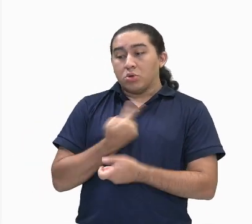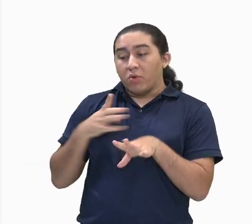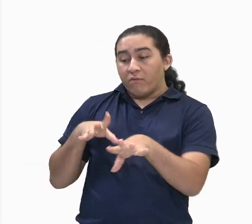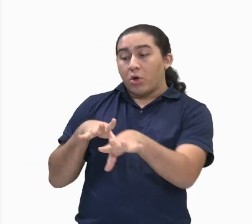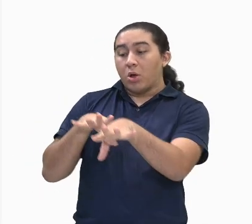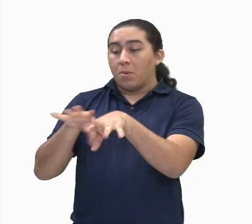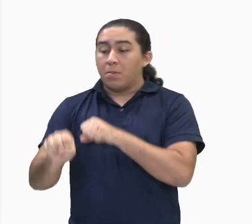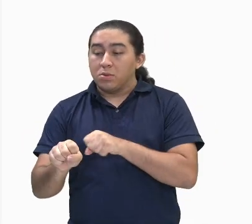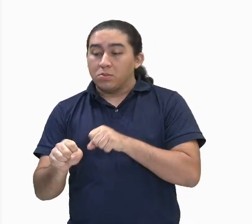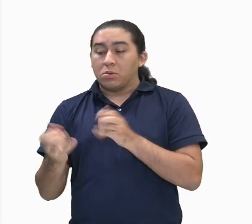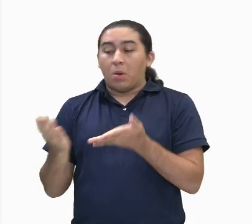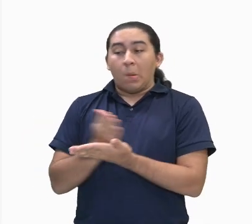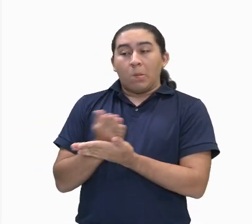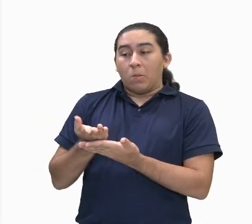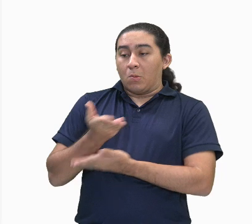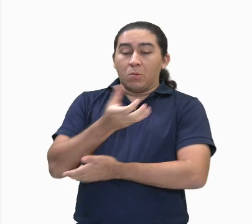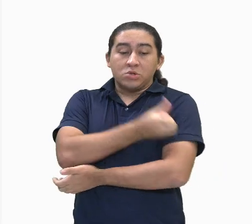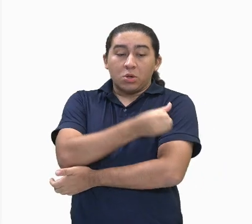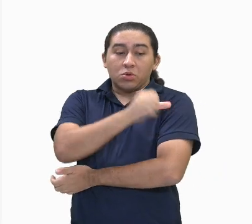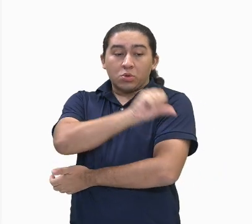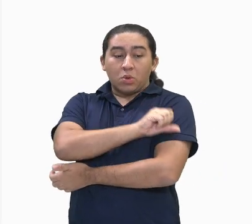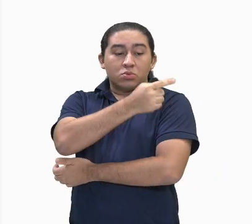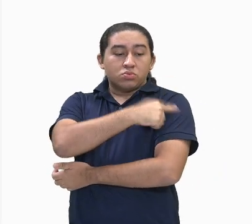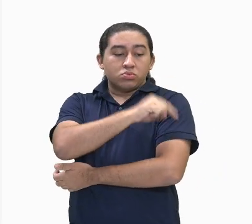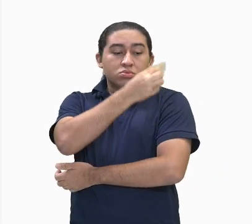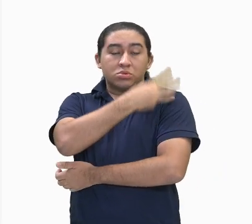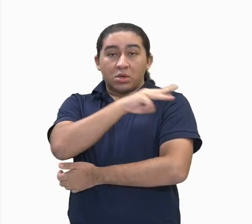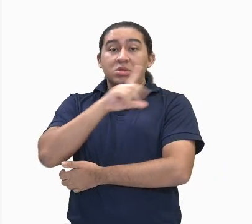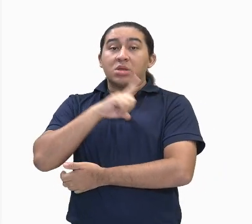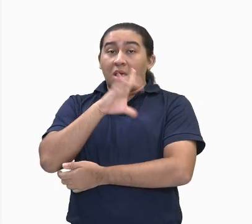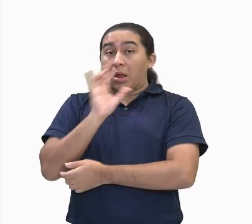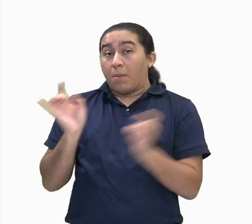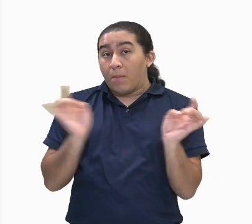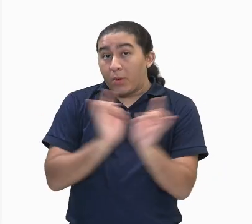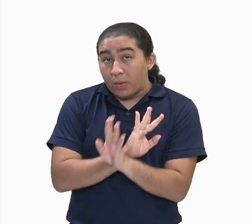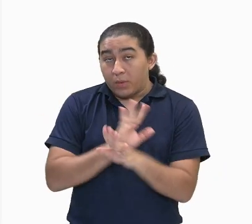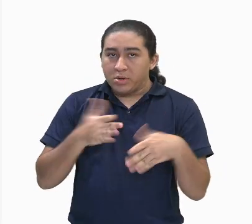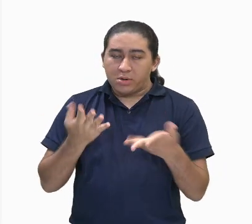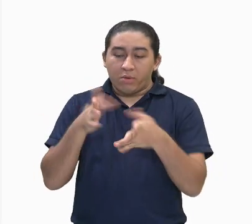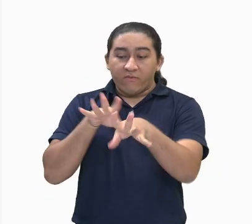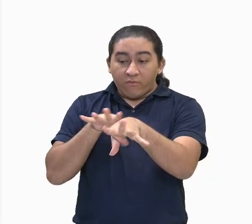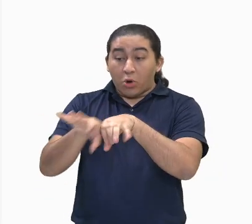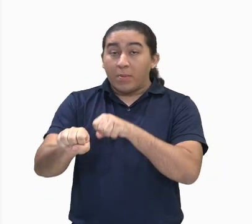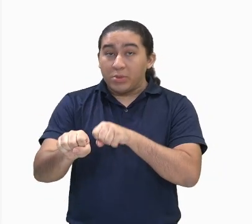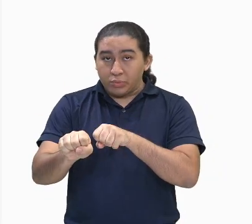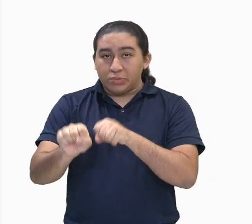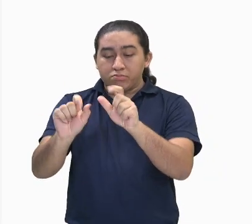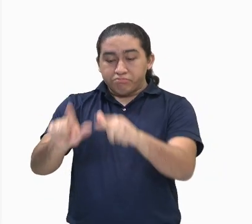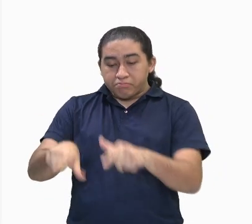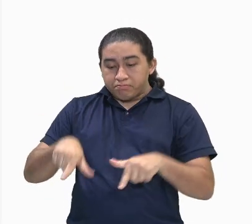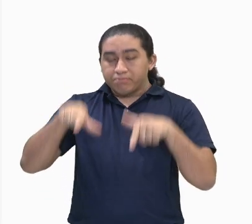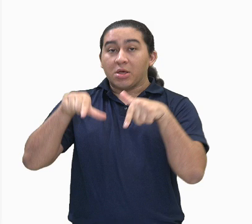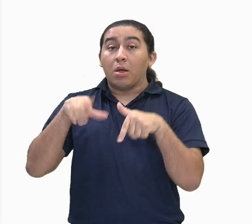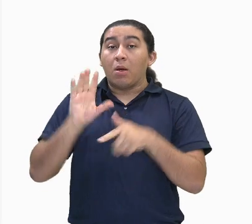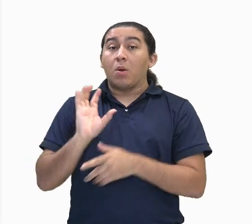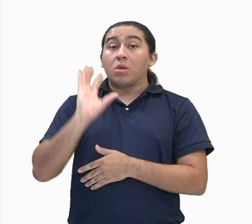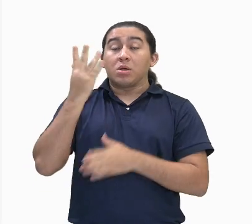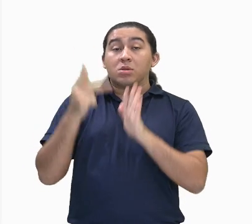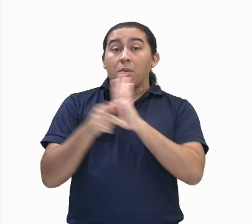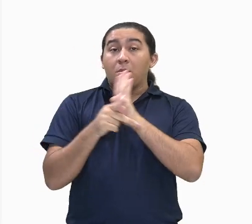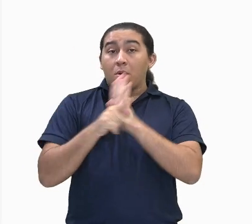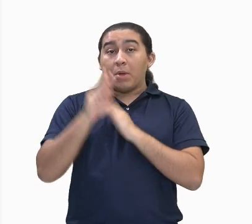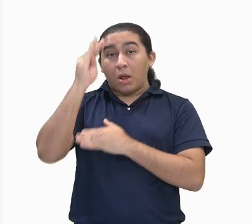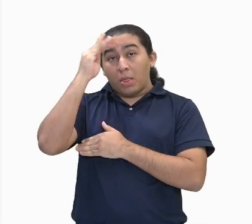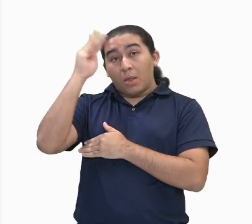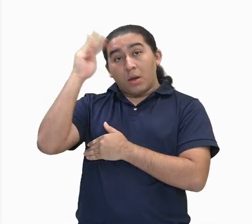alguma etapa da educação, nós colamos grau, é um rito. né, que acontece no âmbito acadêmico,